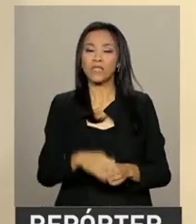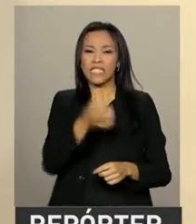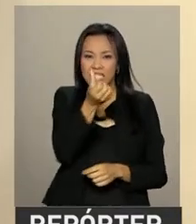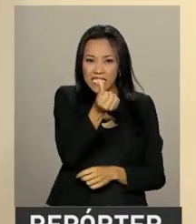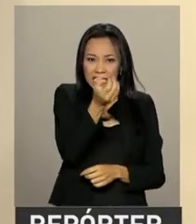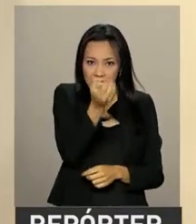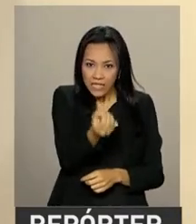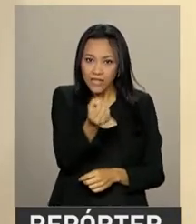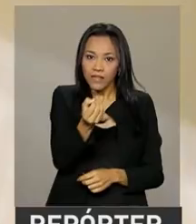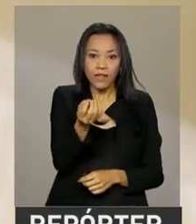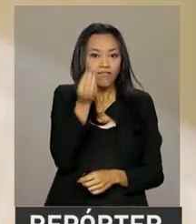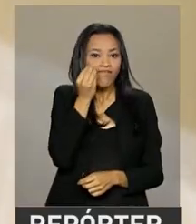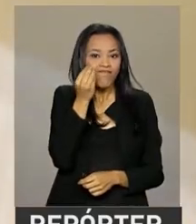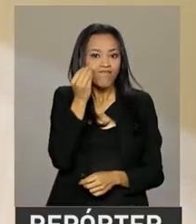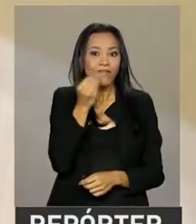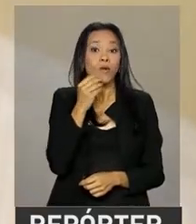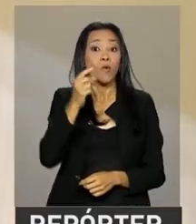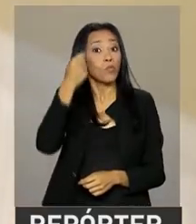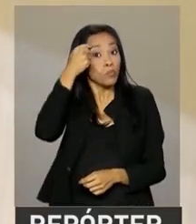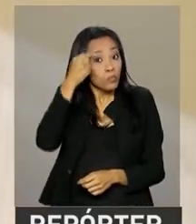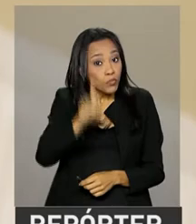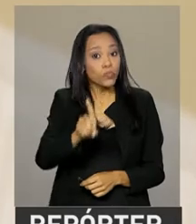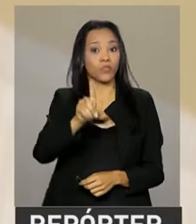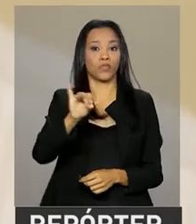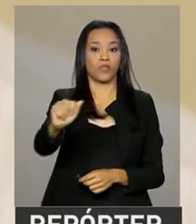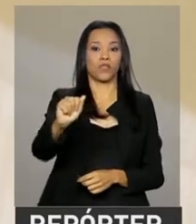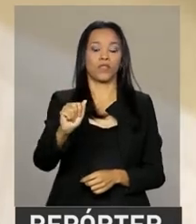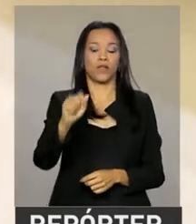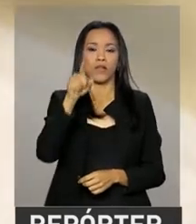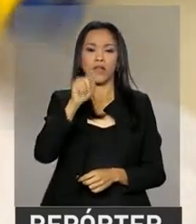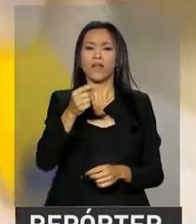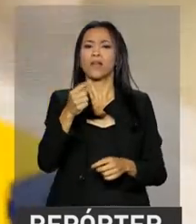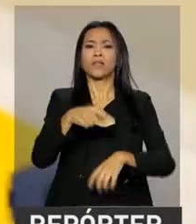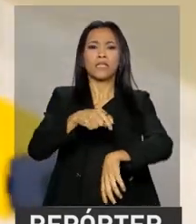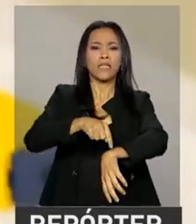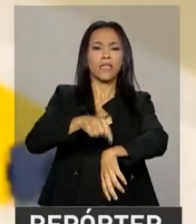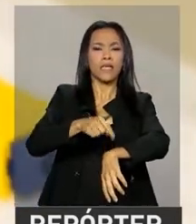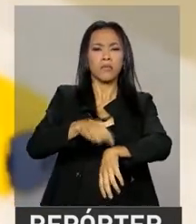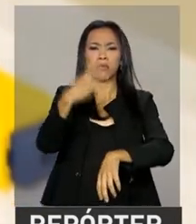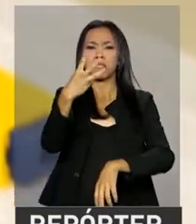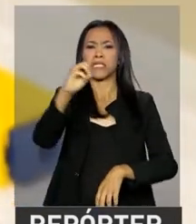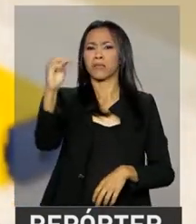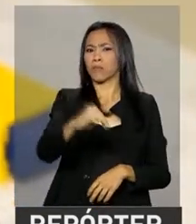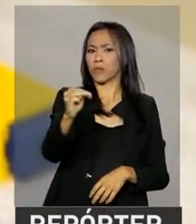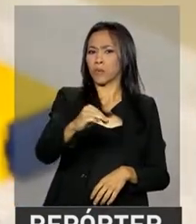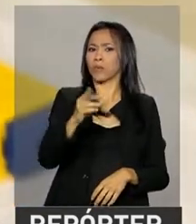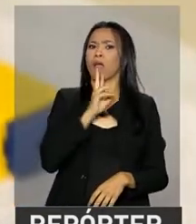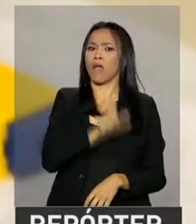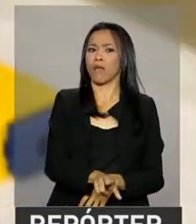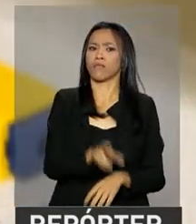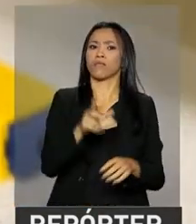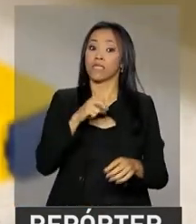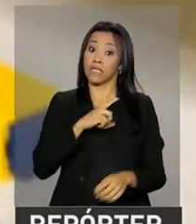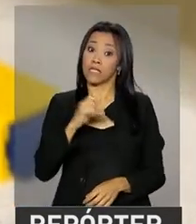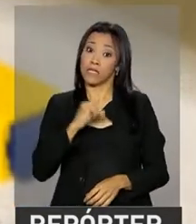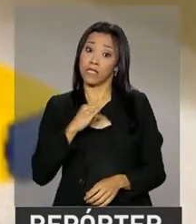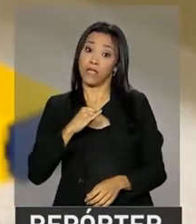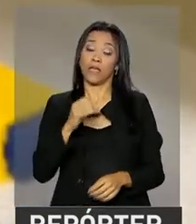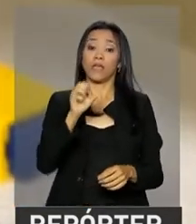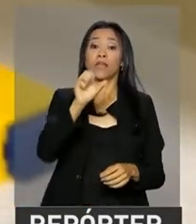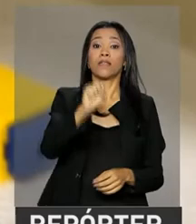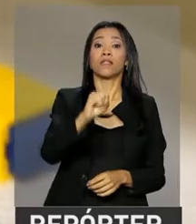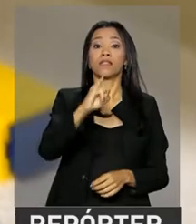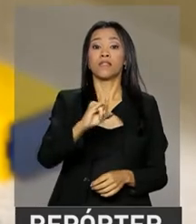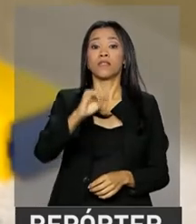rápidos de hiv e por dia o resultado sai em até 30 minutos e verifique também se a pessoa tem sífilis e